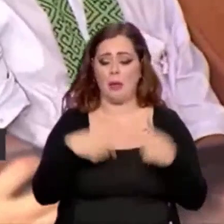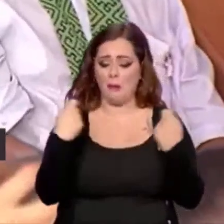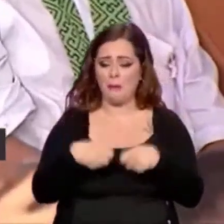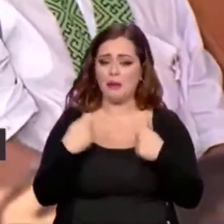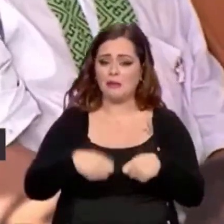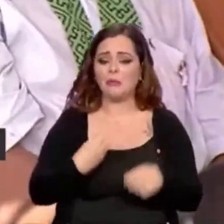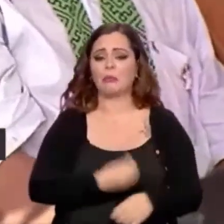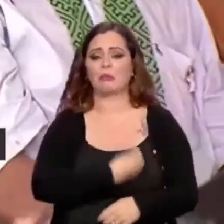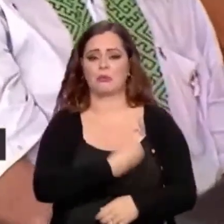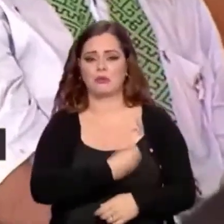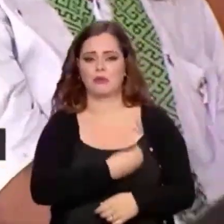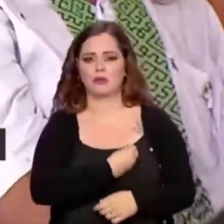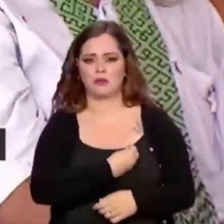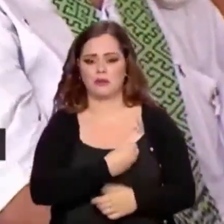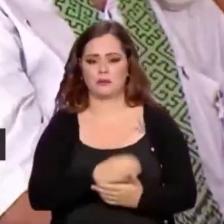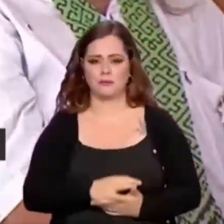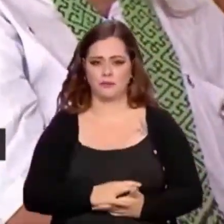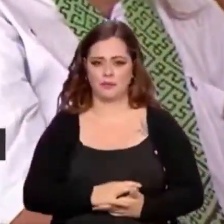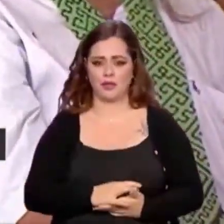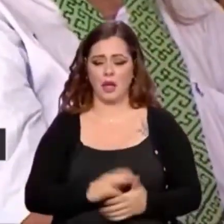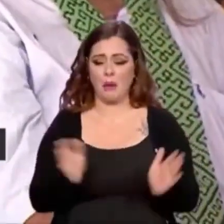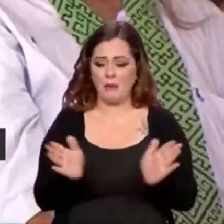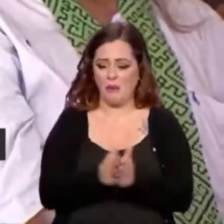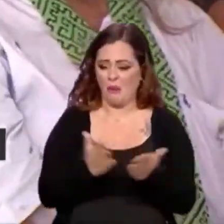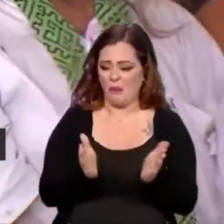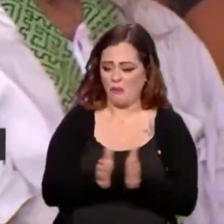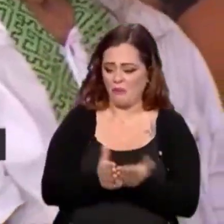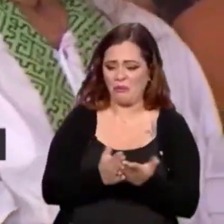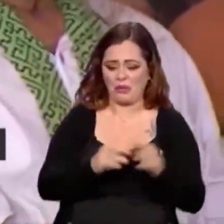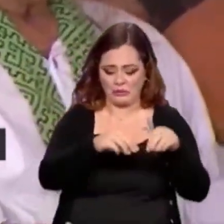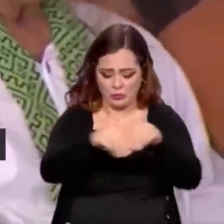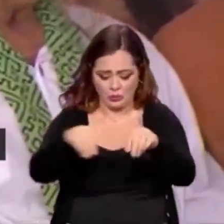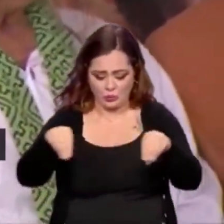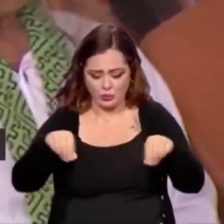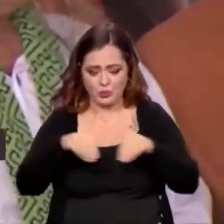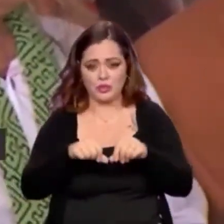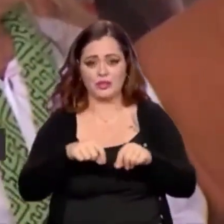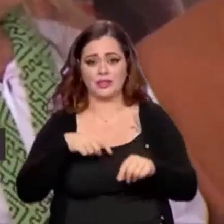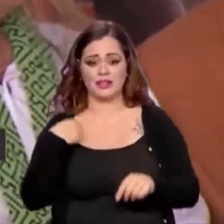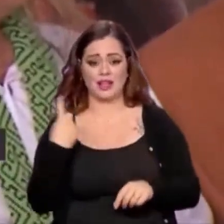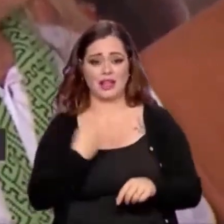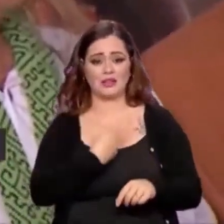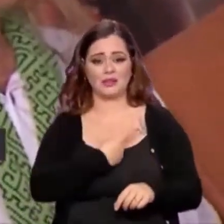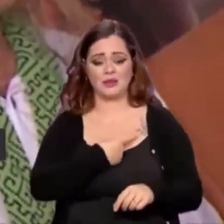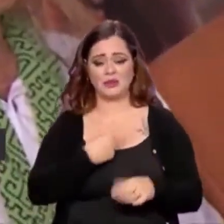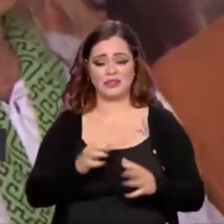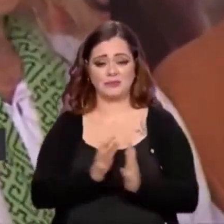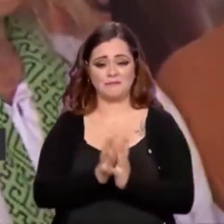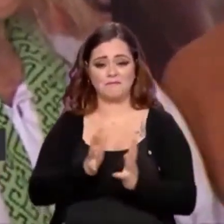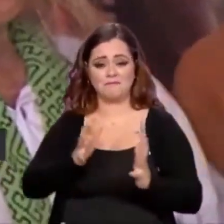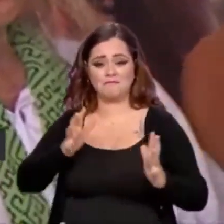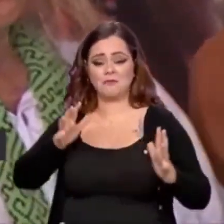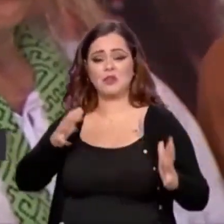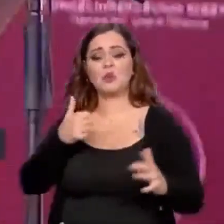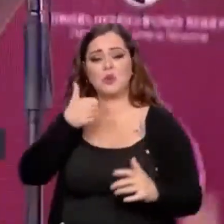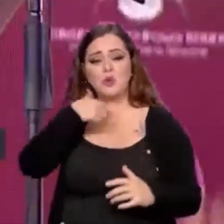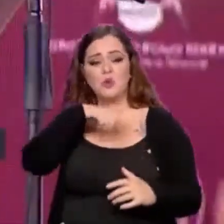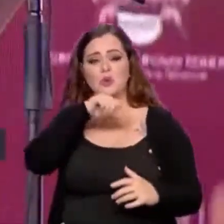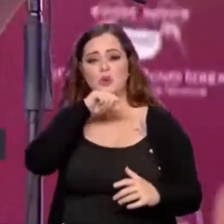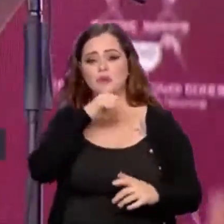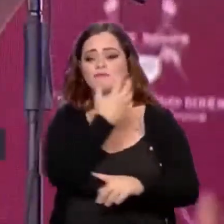sobreviver. Empobrece o solo da terra, que é a nossa grande mãe, mas que é também mãe de todos